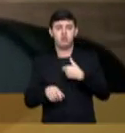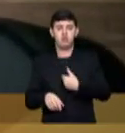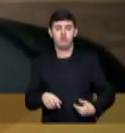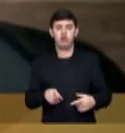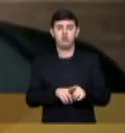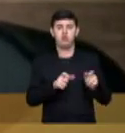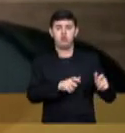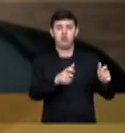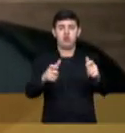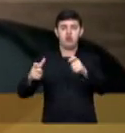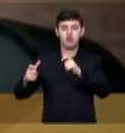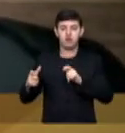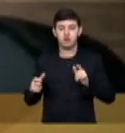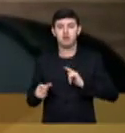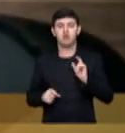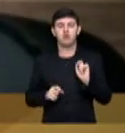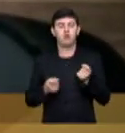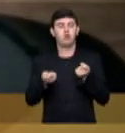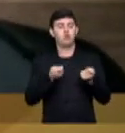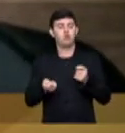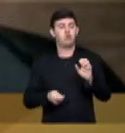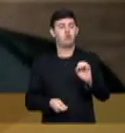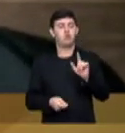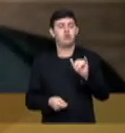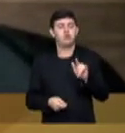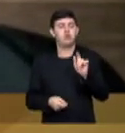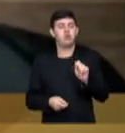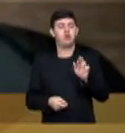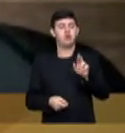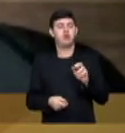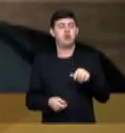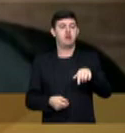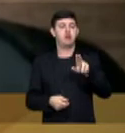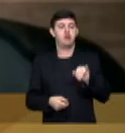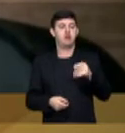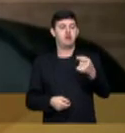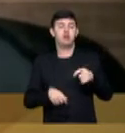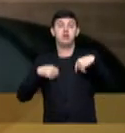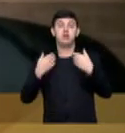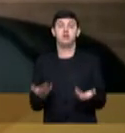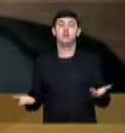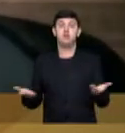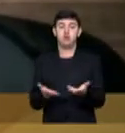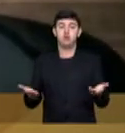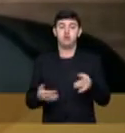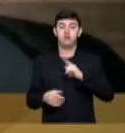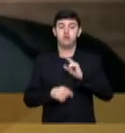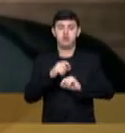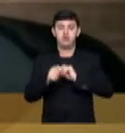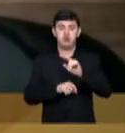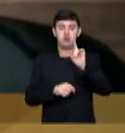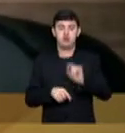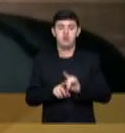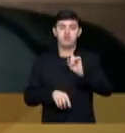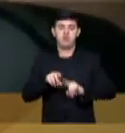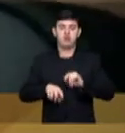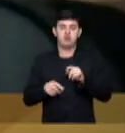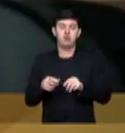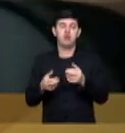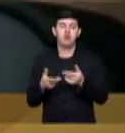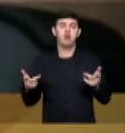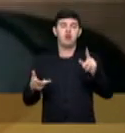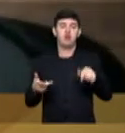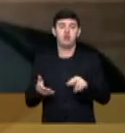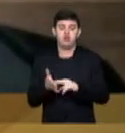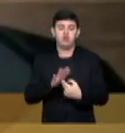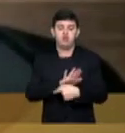pelas oligarquias. E é precisamente aqui que reside a fonte material de competência